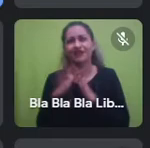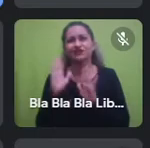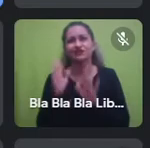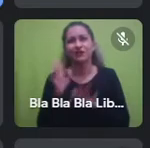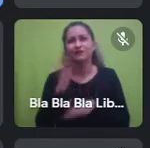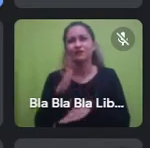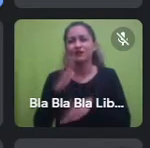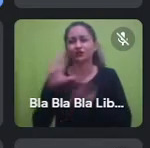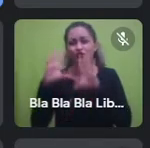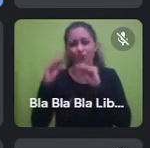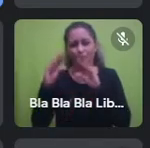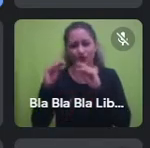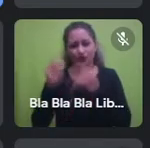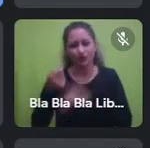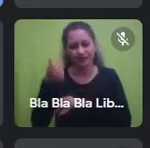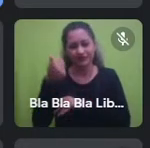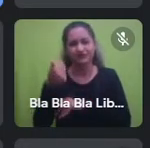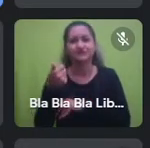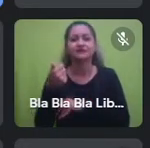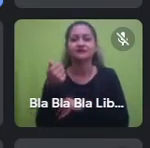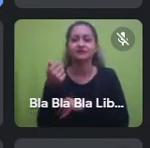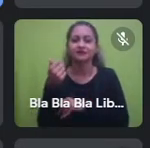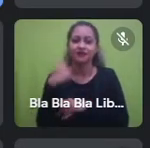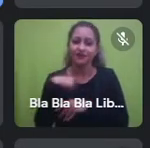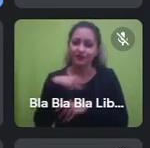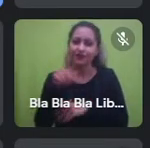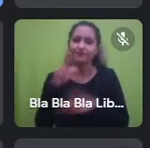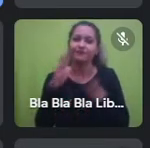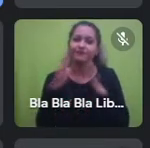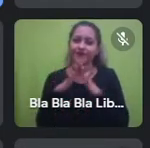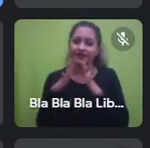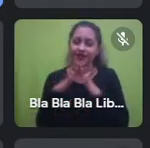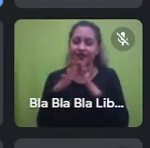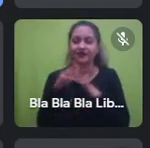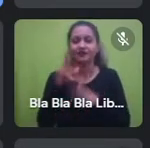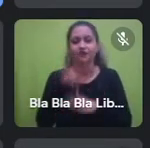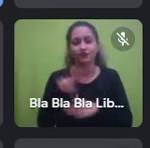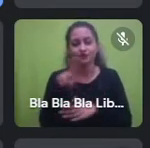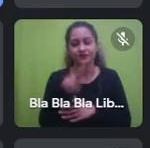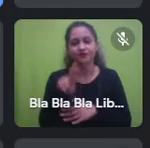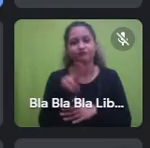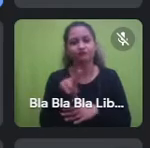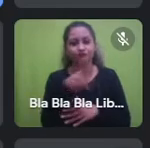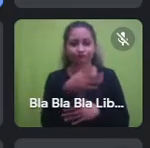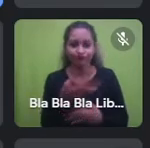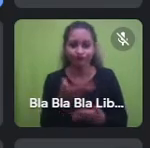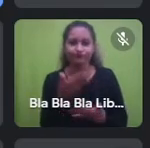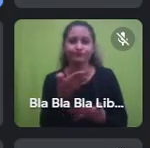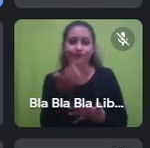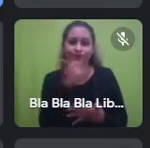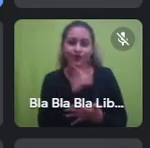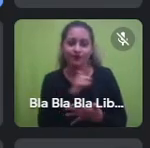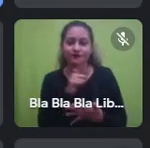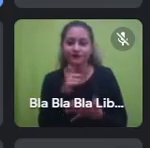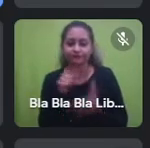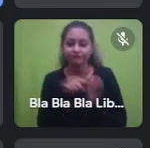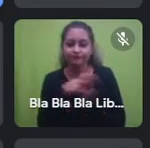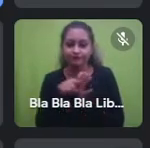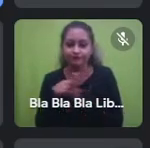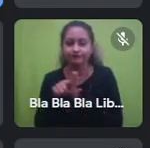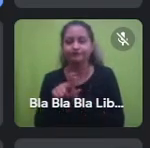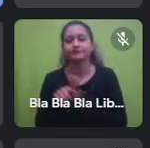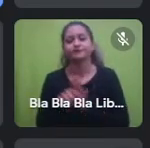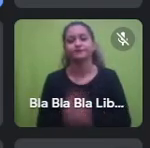quase noite, e aí a gente foi para casa, né, usando a bomba para fazer os